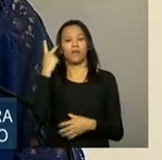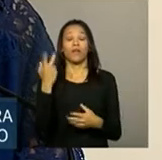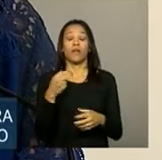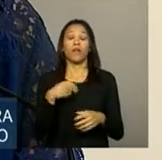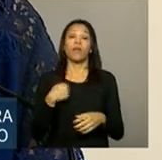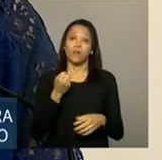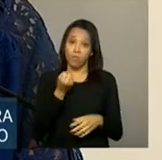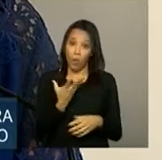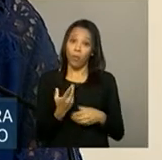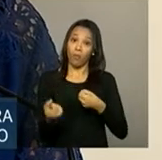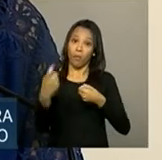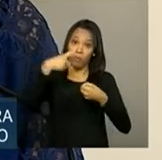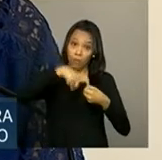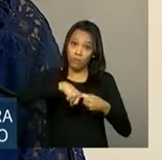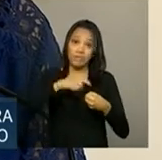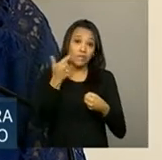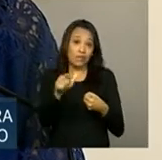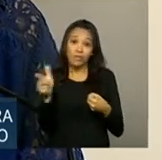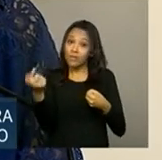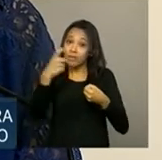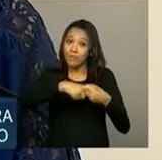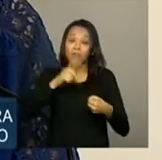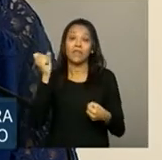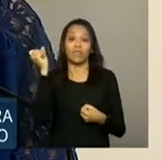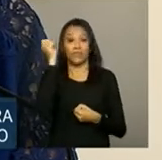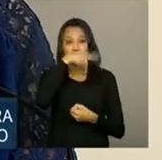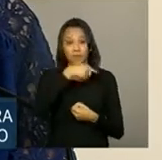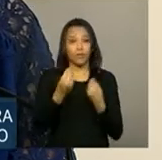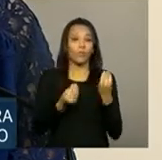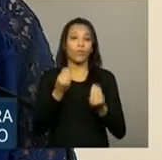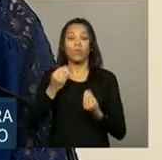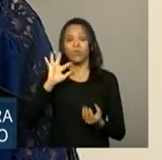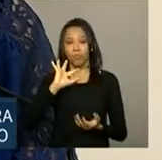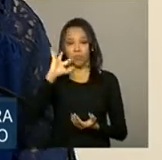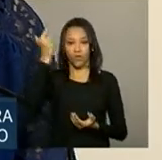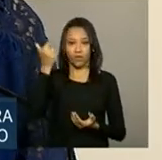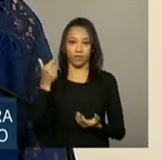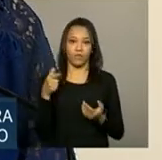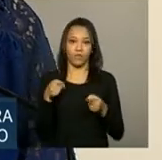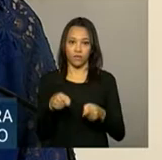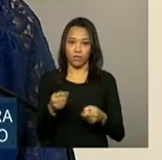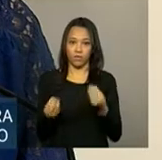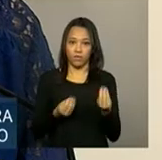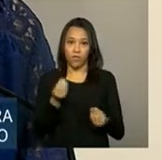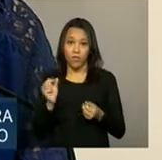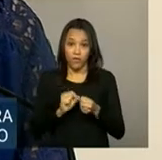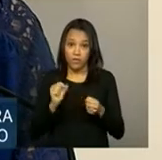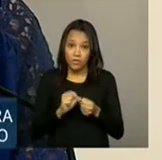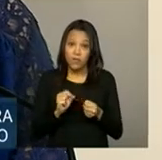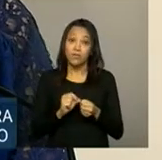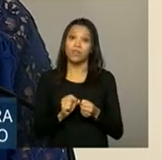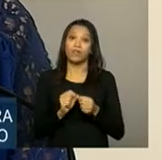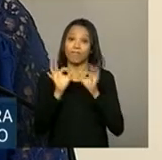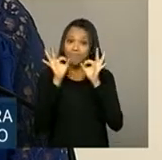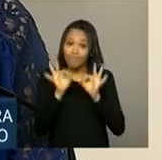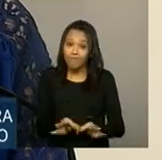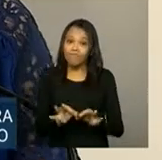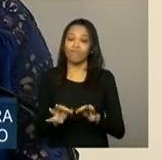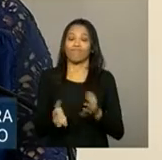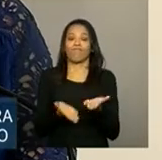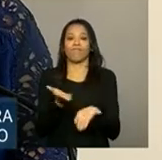acho que seria muito difícil né Que nós tivéssemos um tratamento adequado